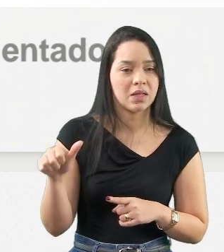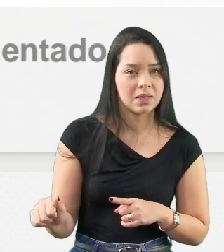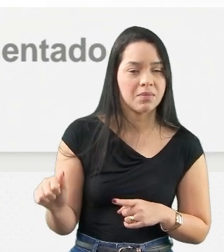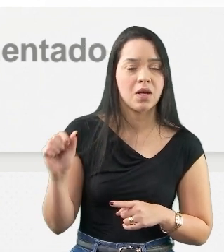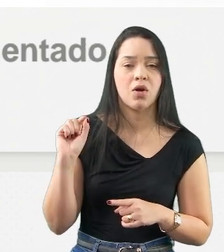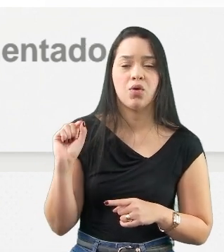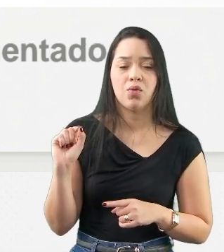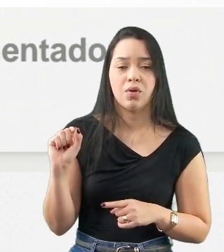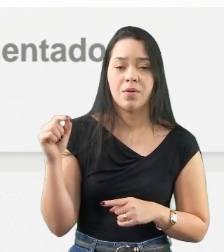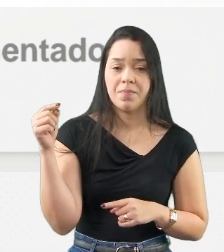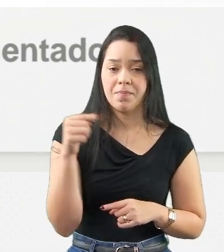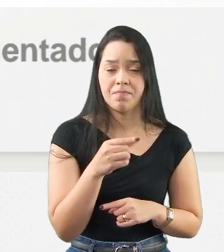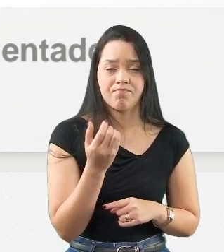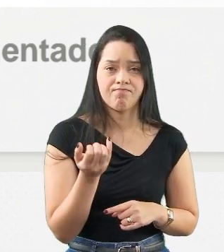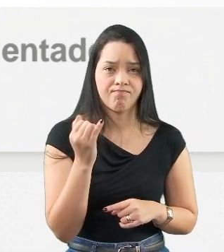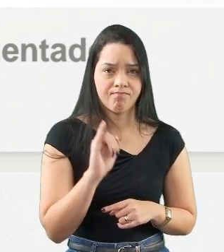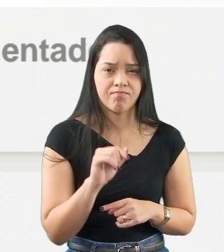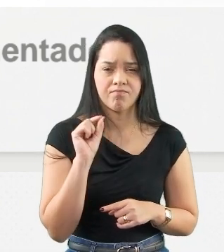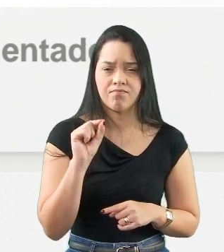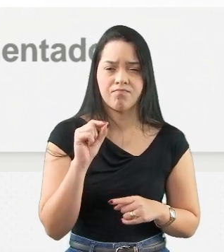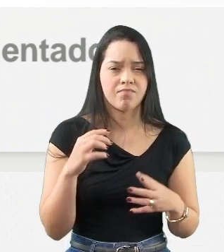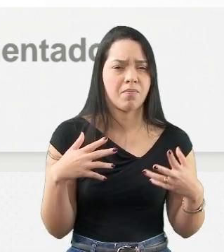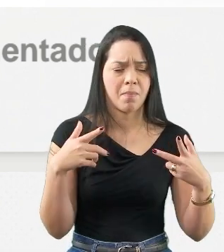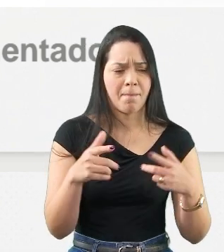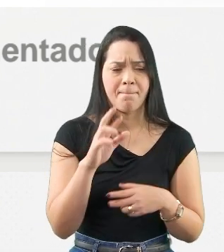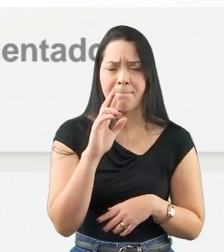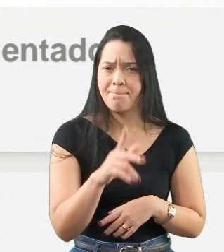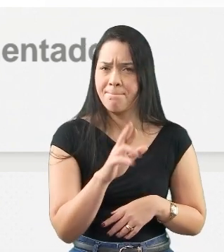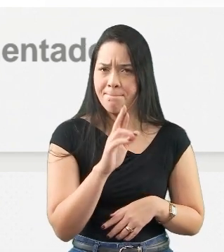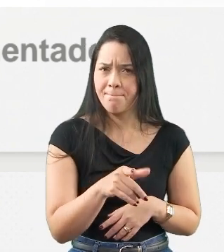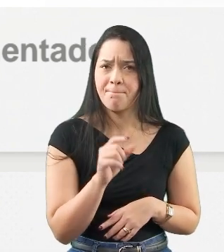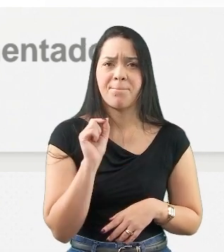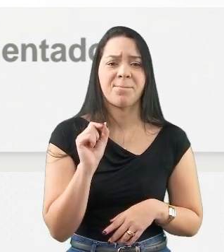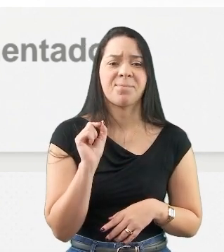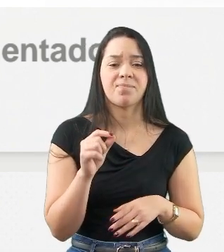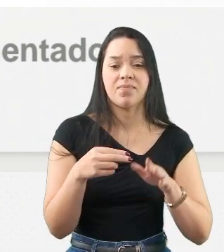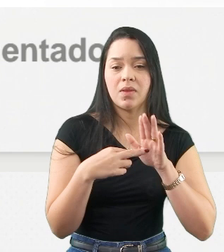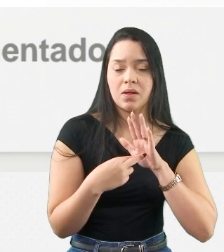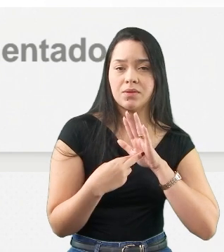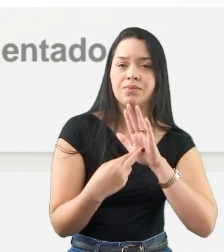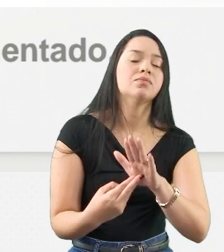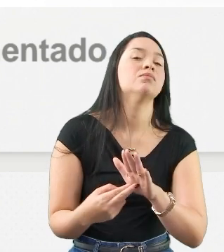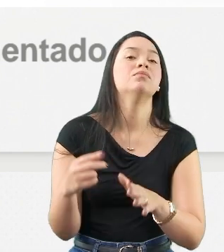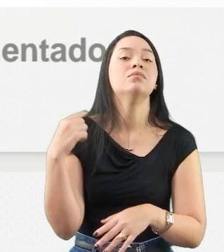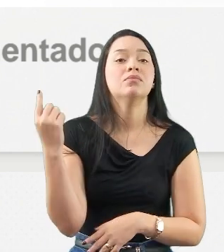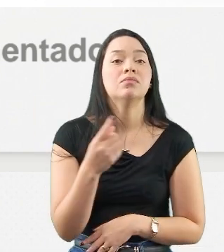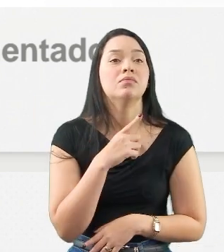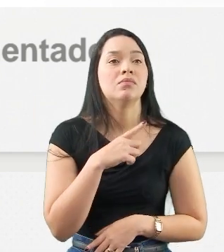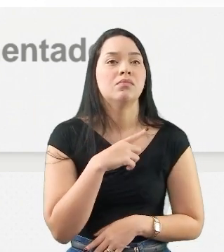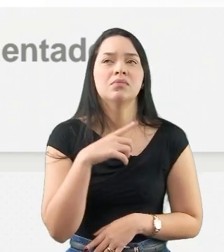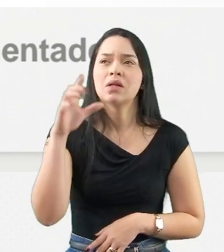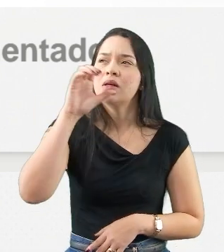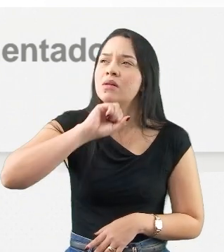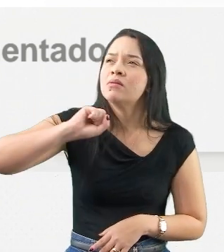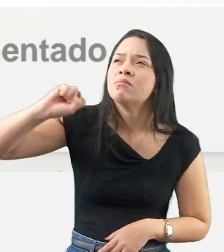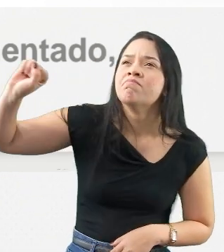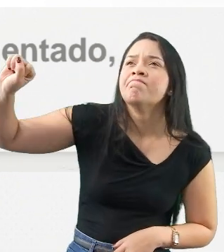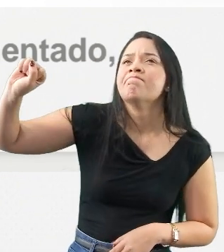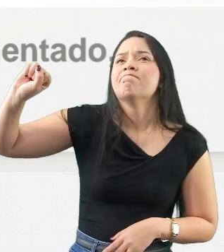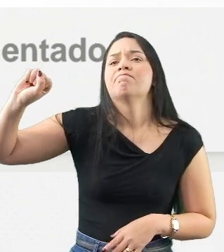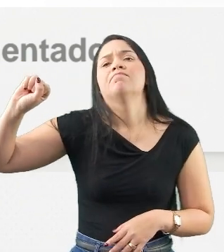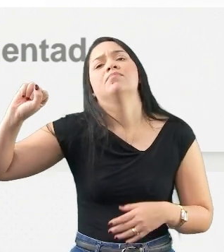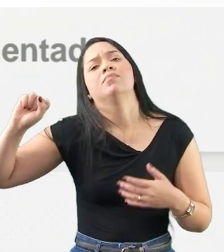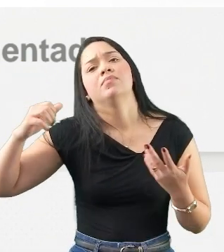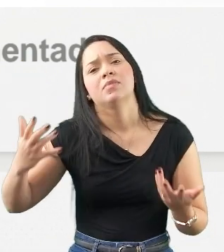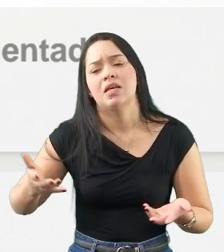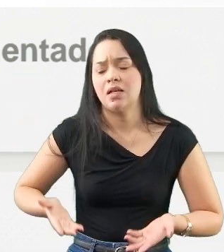que ele, se a gente for ver, ele é totalmente diferente, né? Daquelas representações de que a gente tem daquele herói que